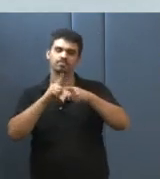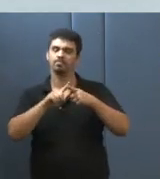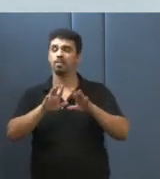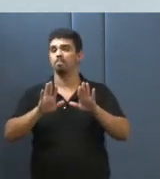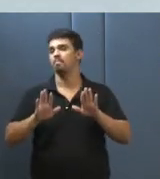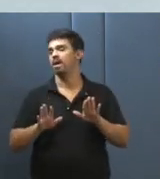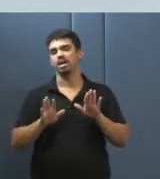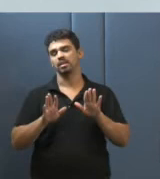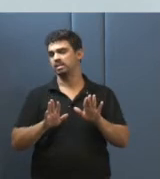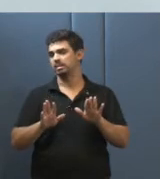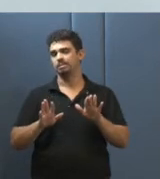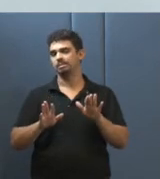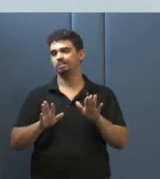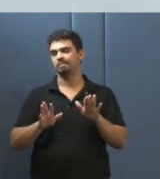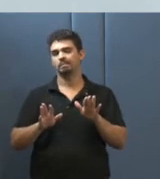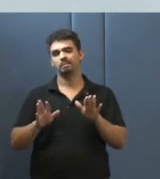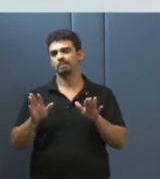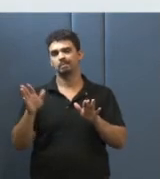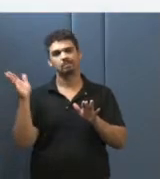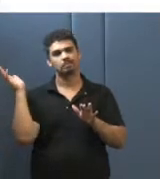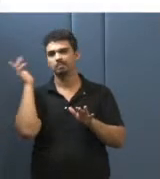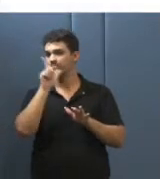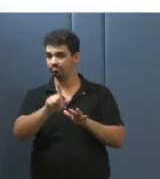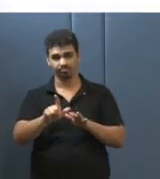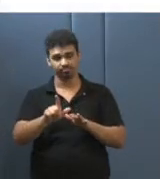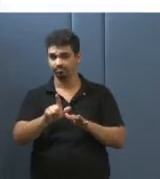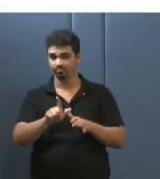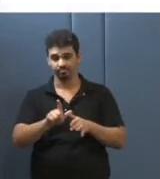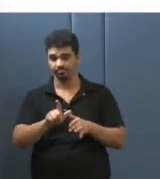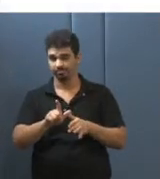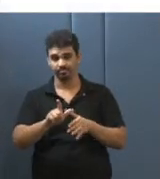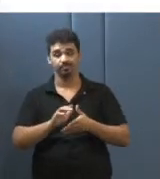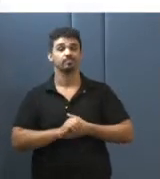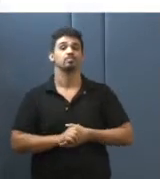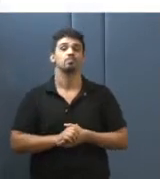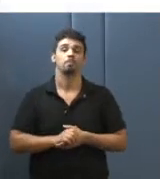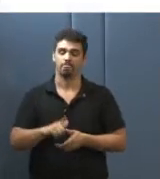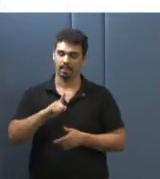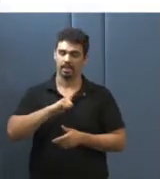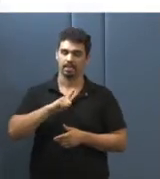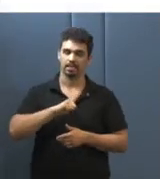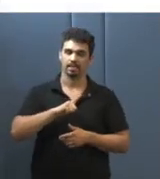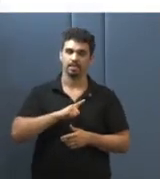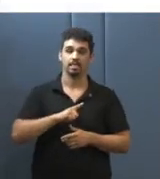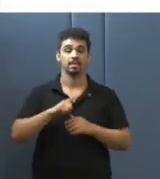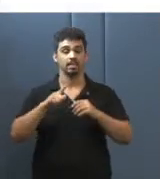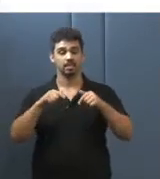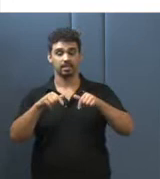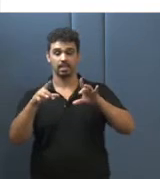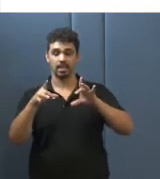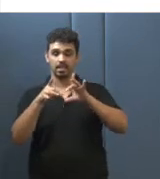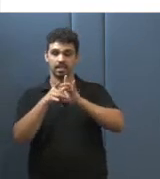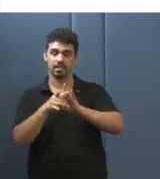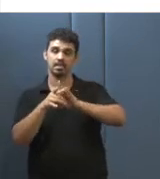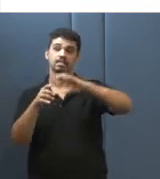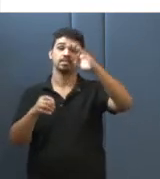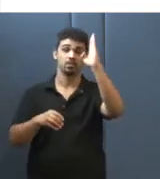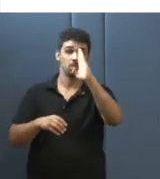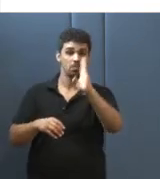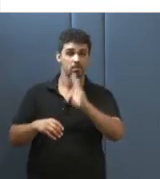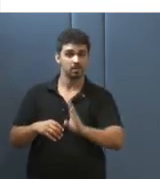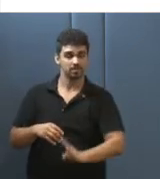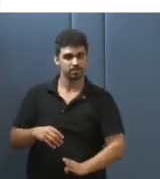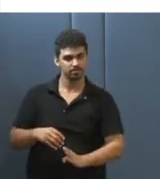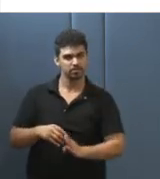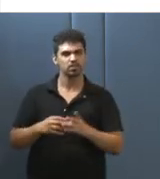sendo tão bem sucedido. Você tem a integração do Brasil nos foros já